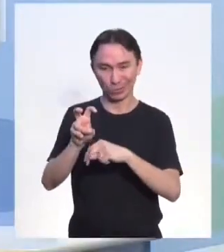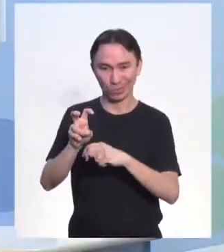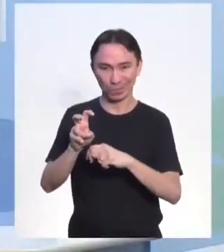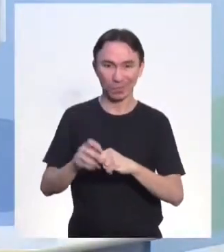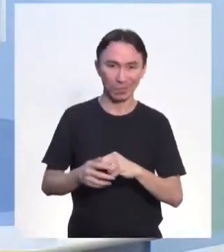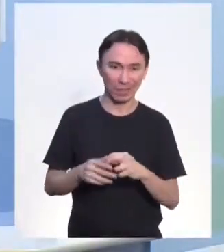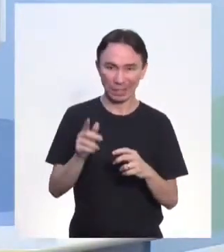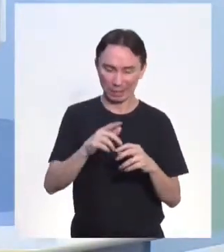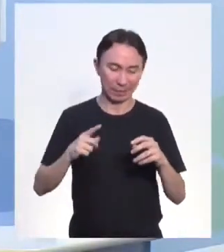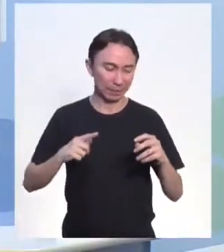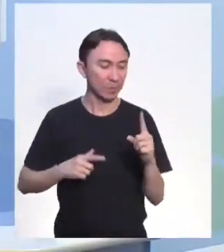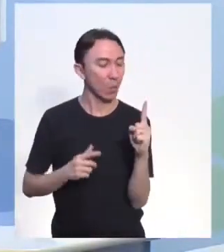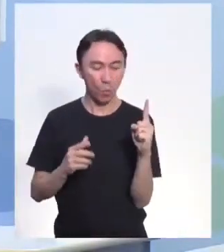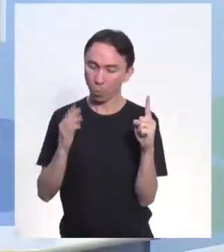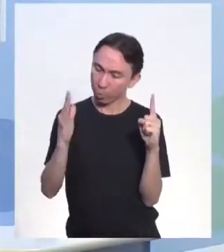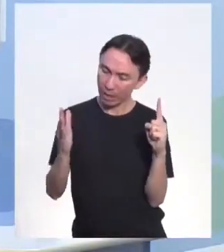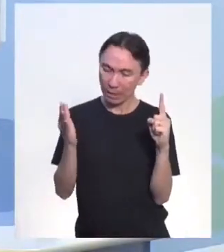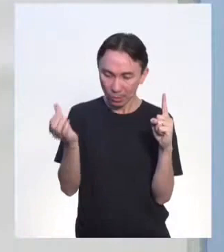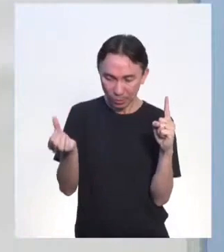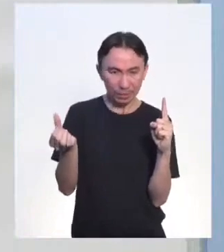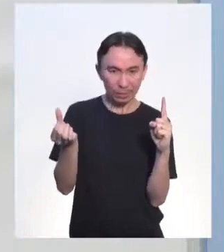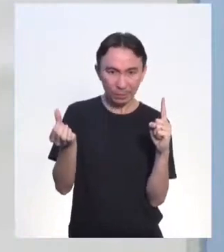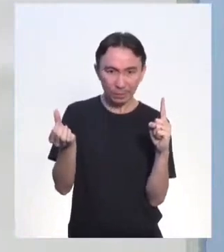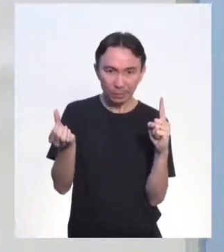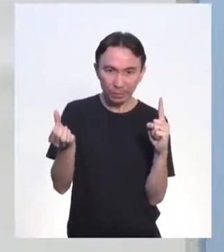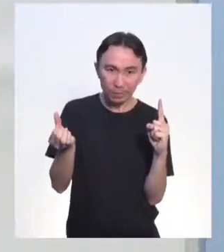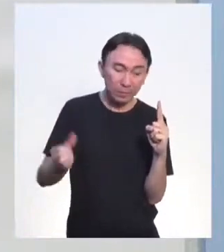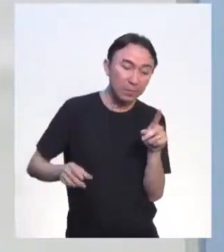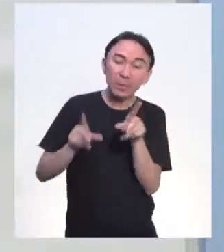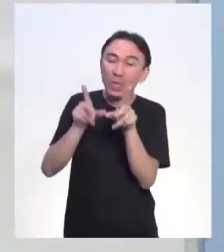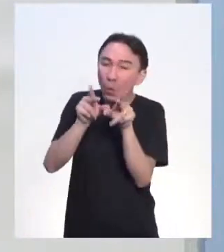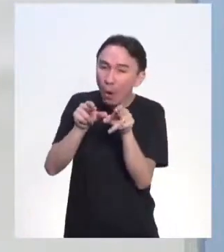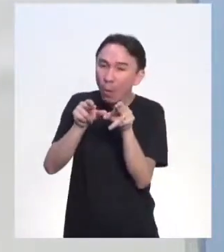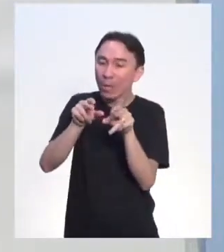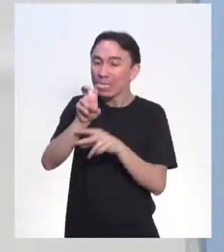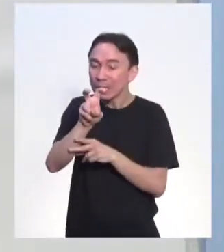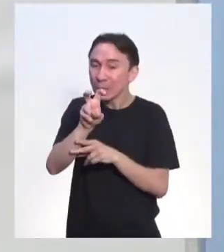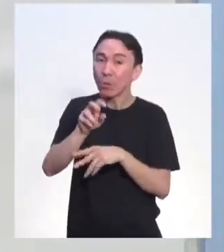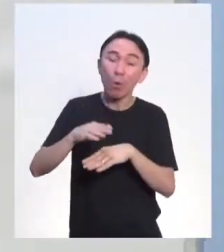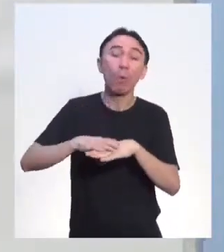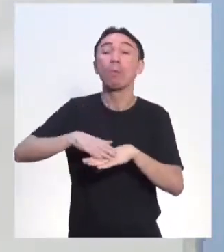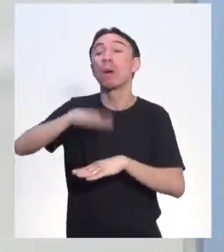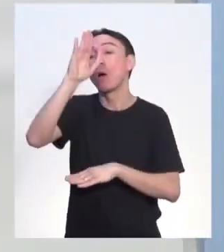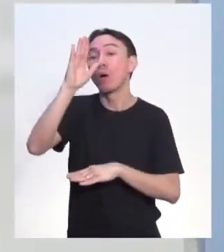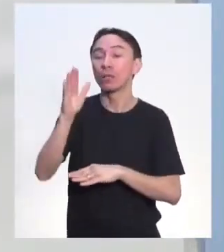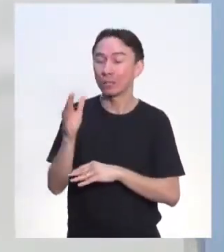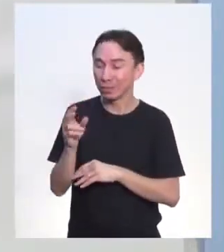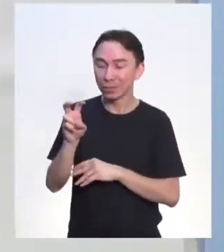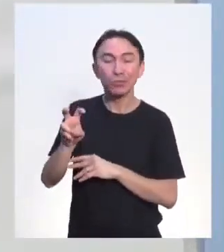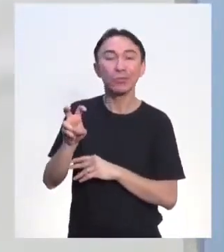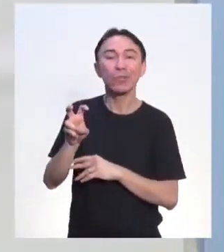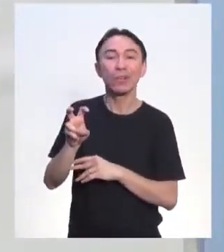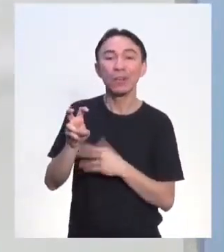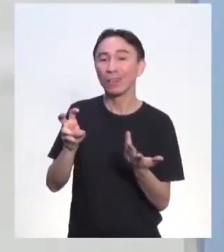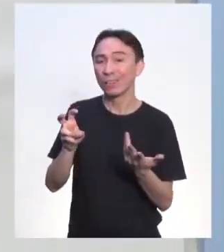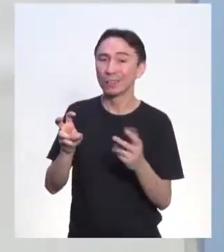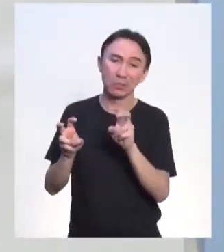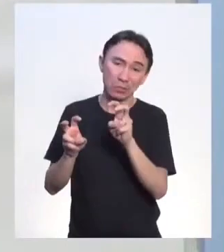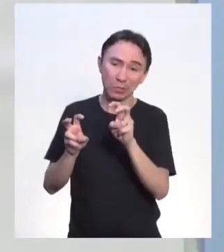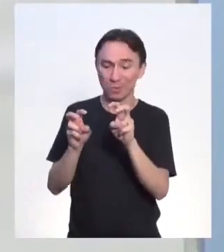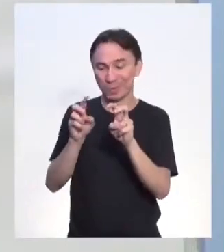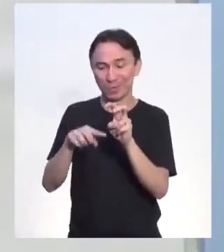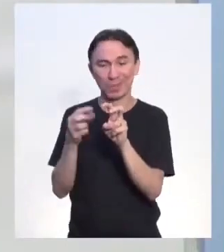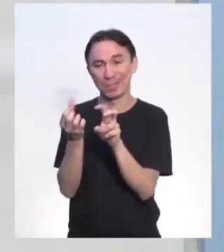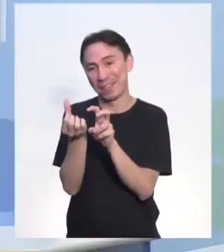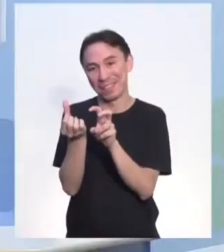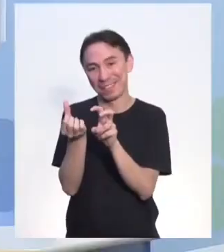1 até o 6. Quem são os números maiores ou iguais a 5? Igual a 5 é o próprio 5 e maior que 5 é o 6. Claro,